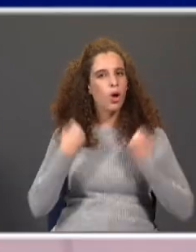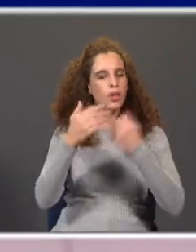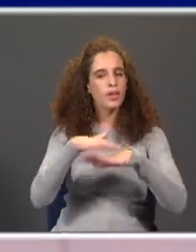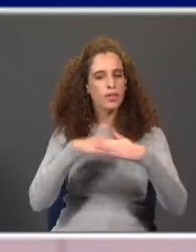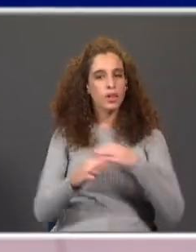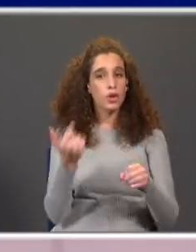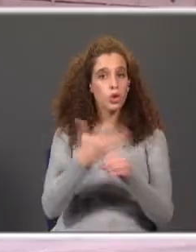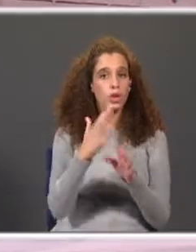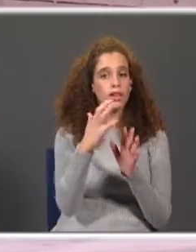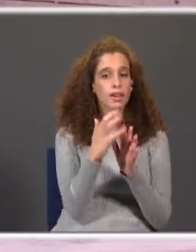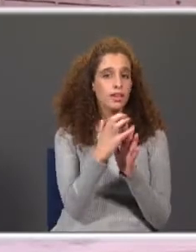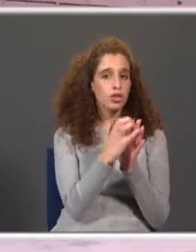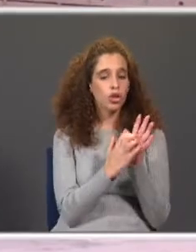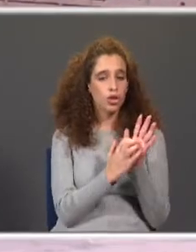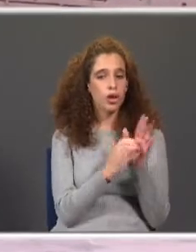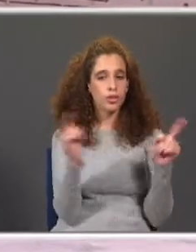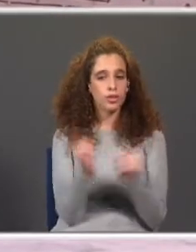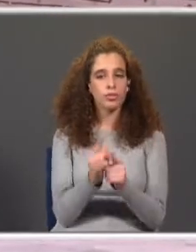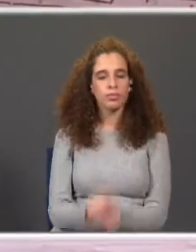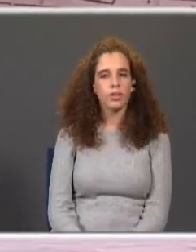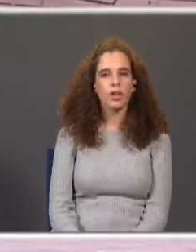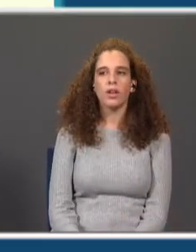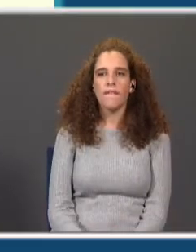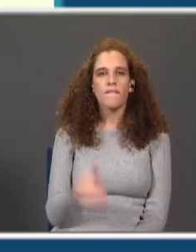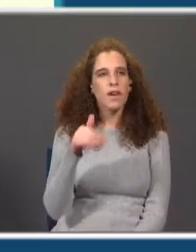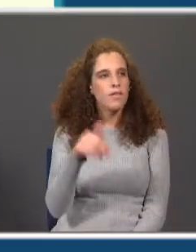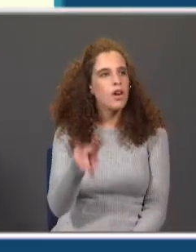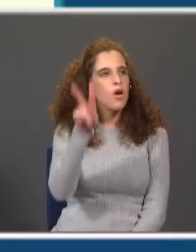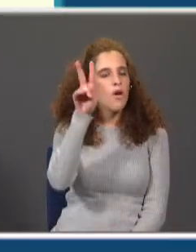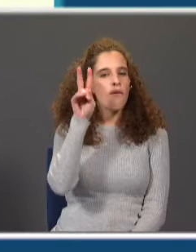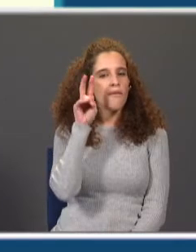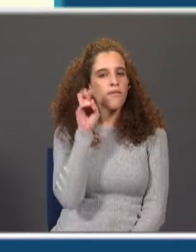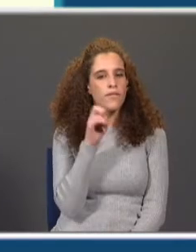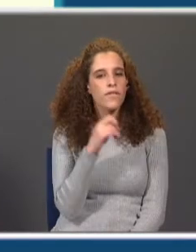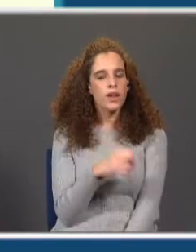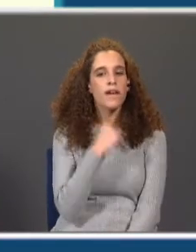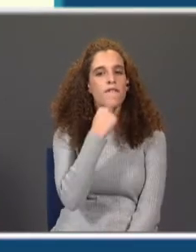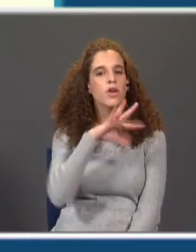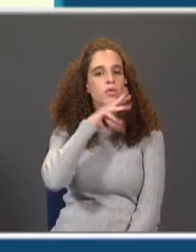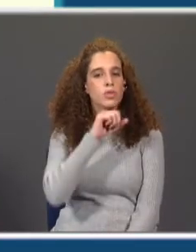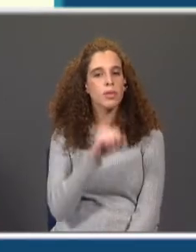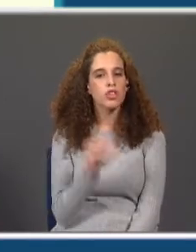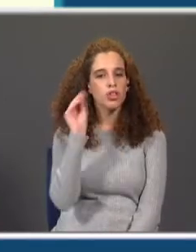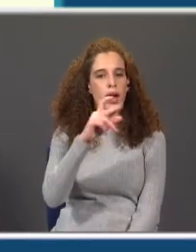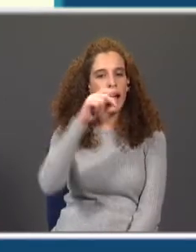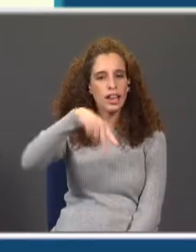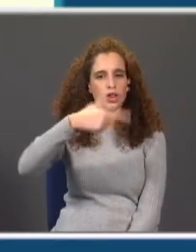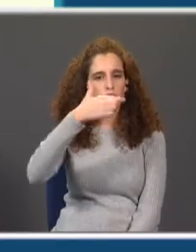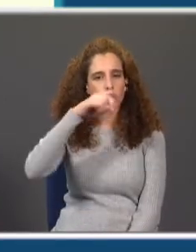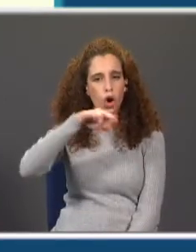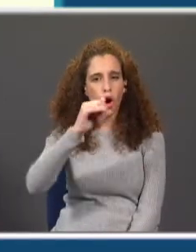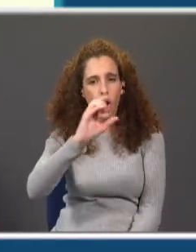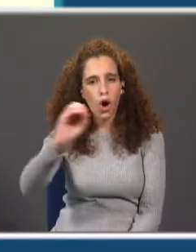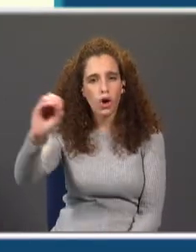noutras crónicas. Hei de ouvir a voz da minha mãe chamar António! E o miúdo russo, que é ele próprio, é ele